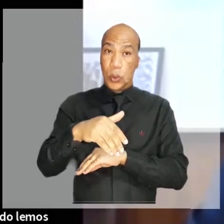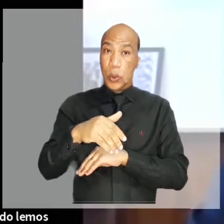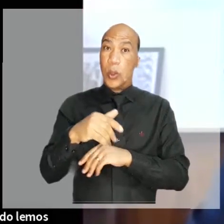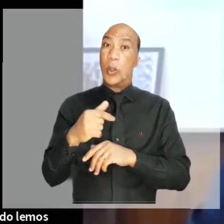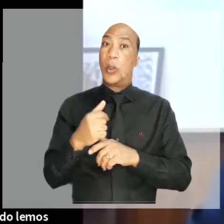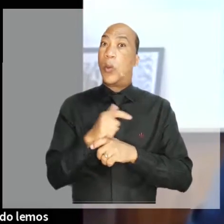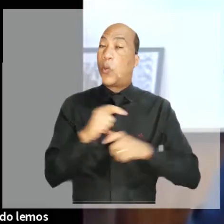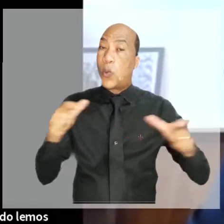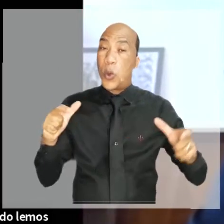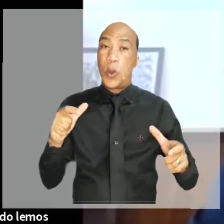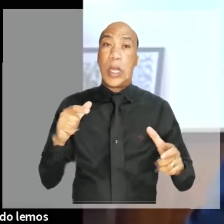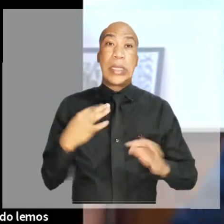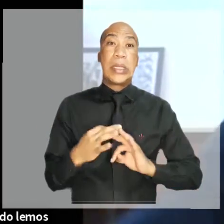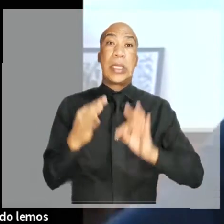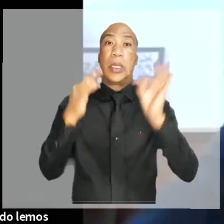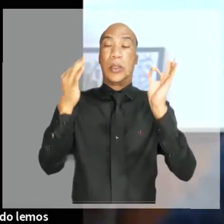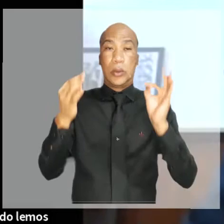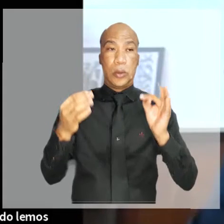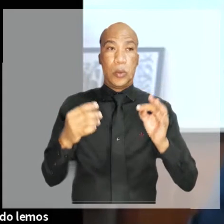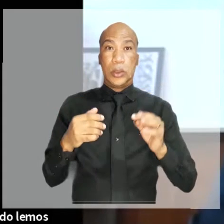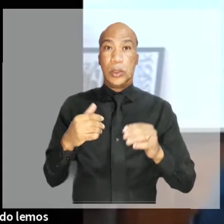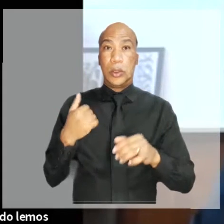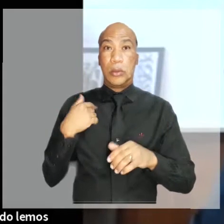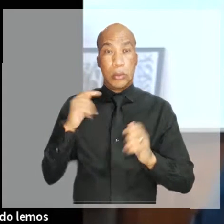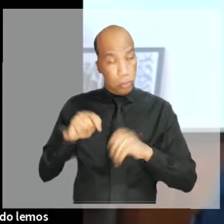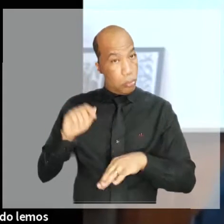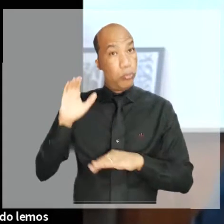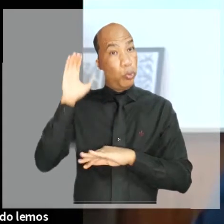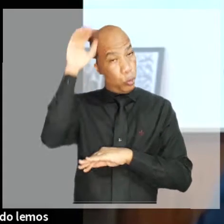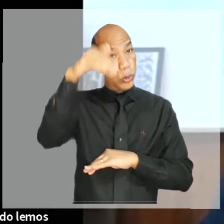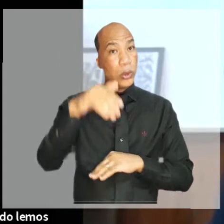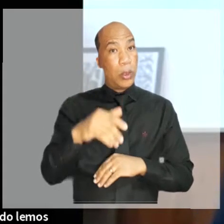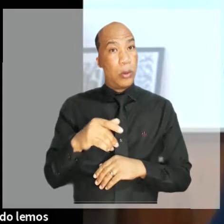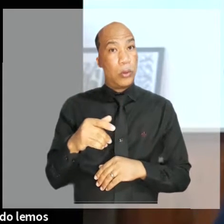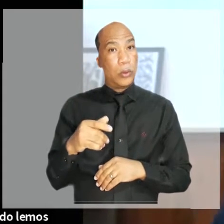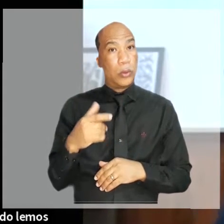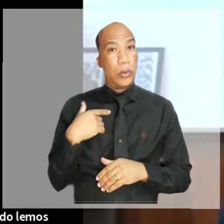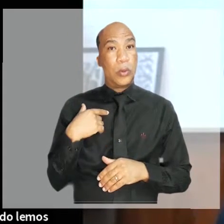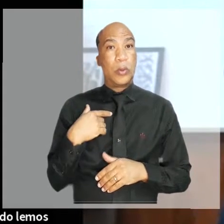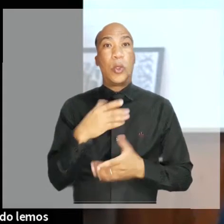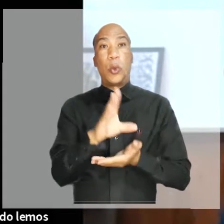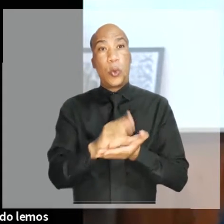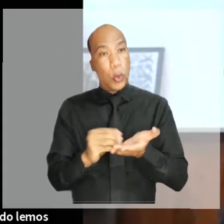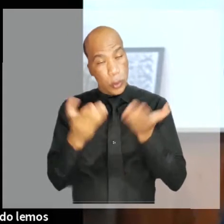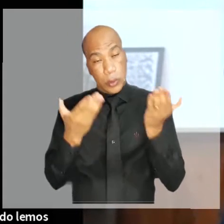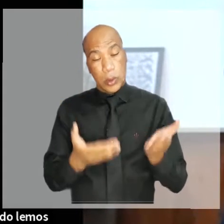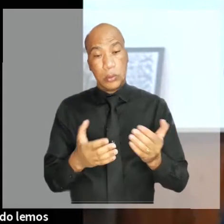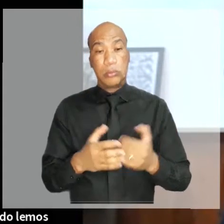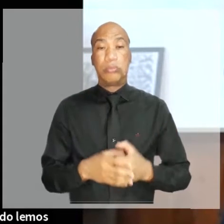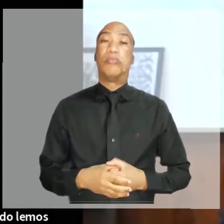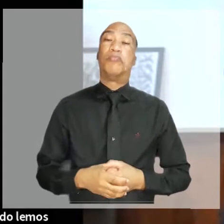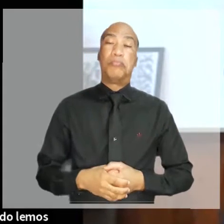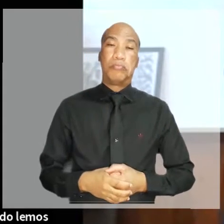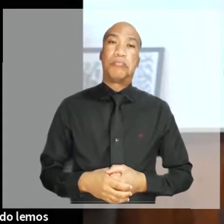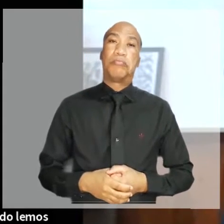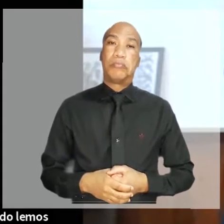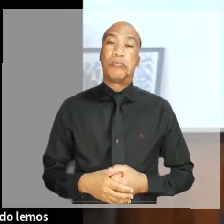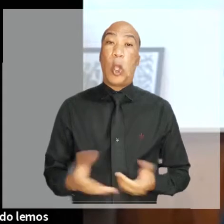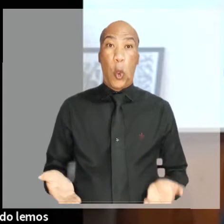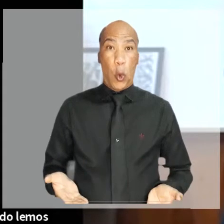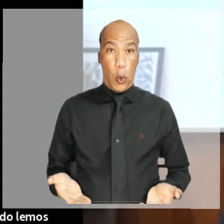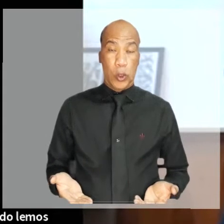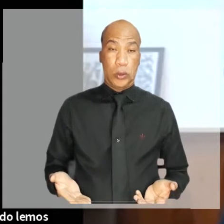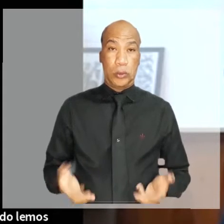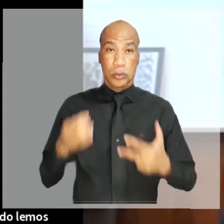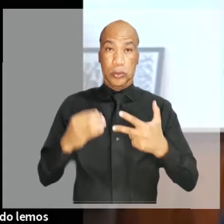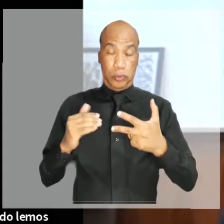gente poderia ter saltos geométricos daqui para frente com esse modelo. Então, realmente eu acho que hoje o judiciário tem